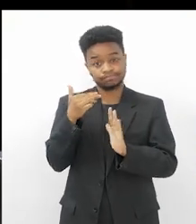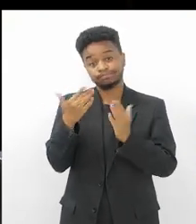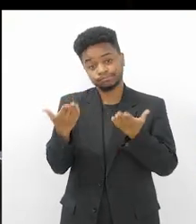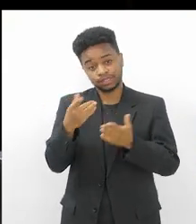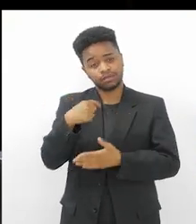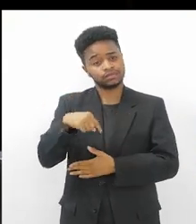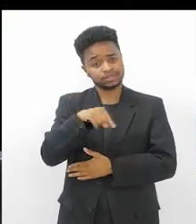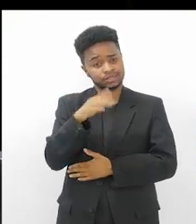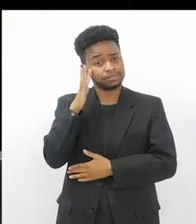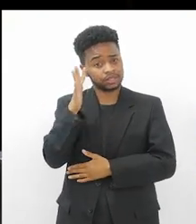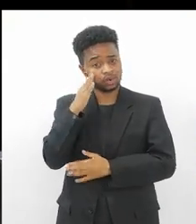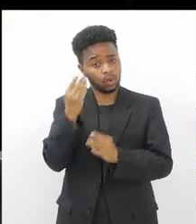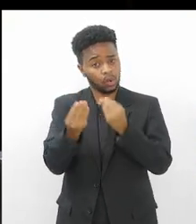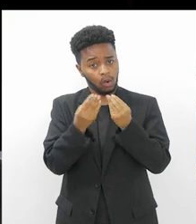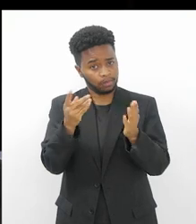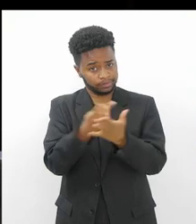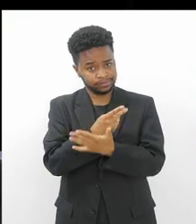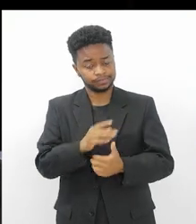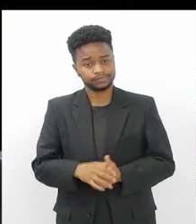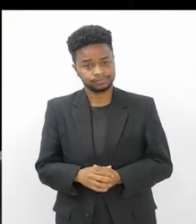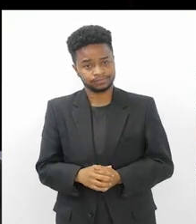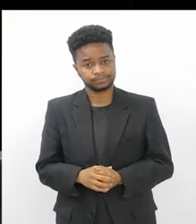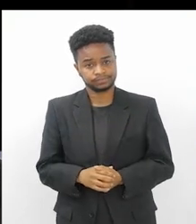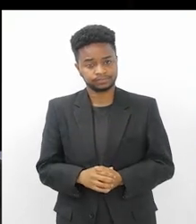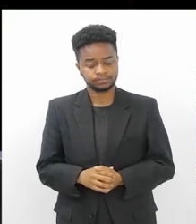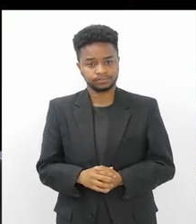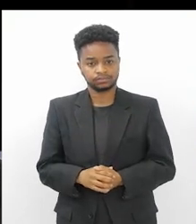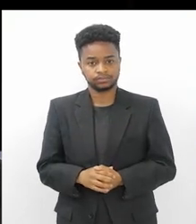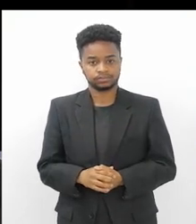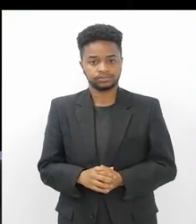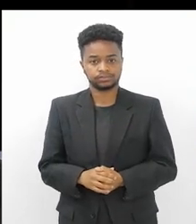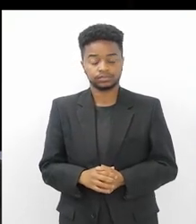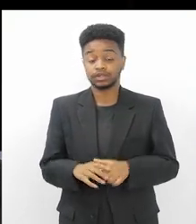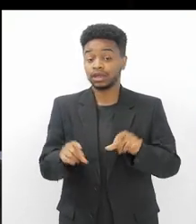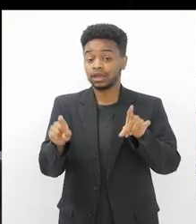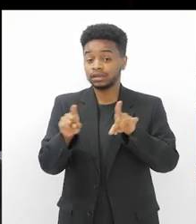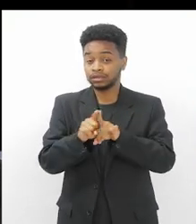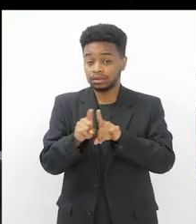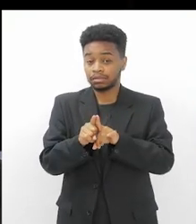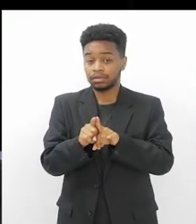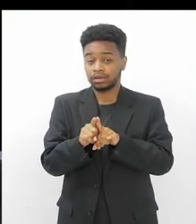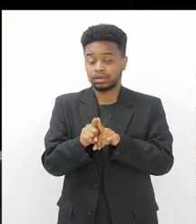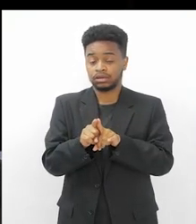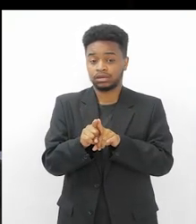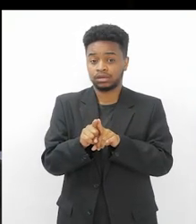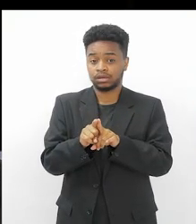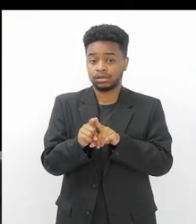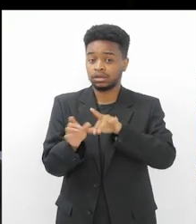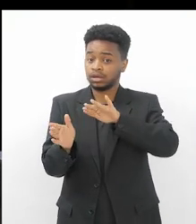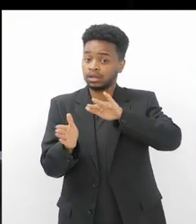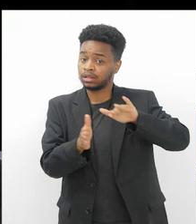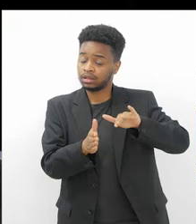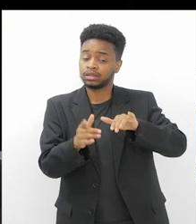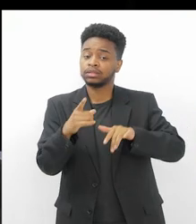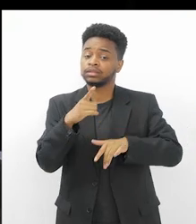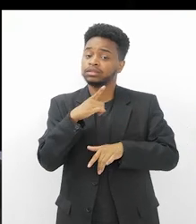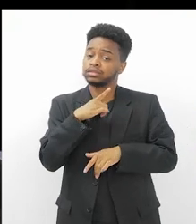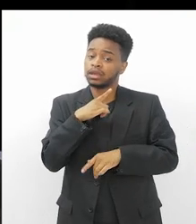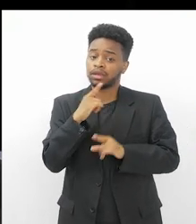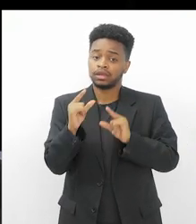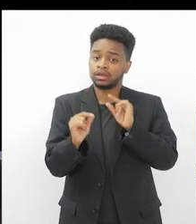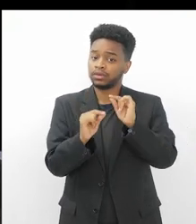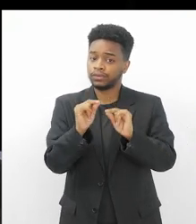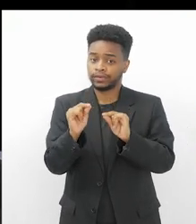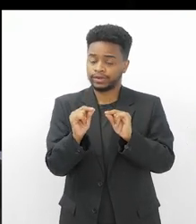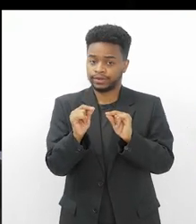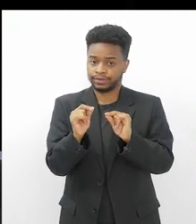cirurgia. Para você ter uma ideia da desgraça, da confusão. E por outro lado, existe